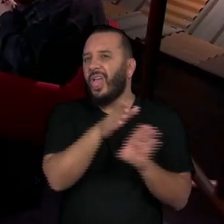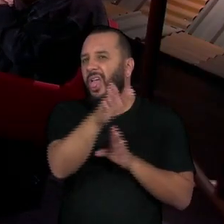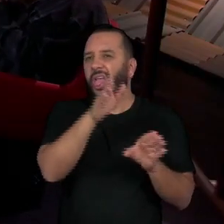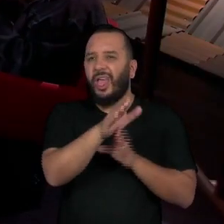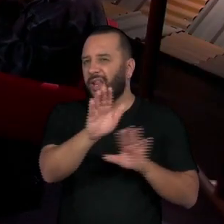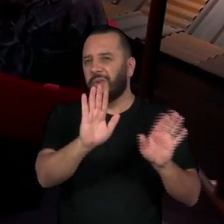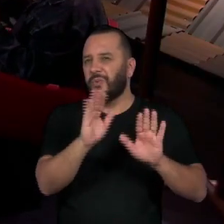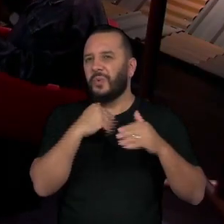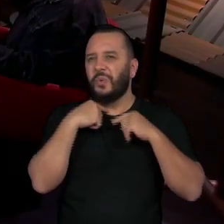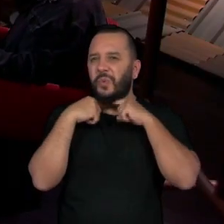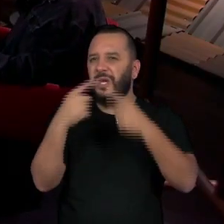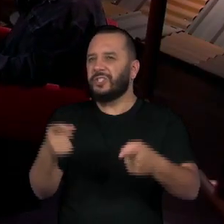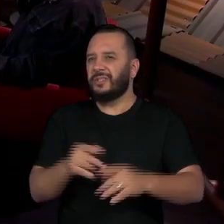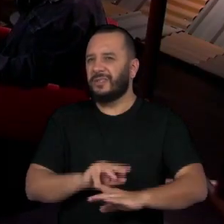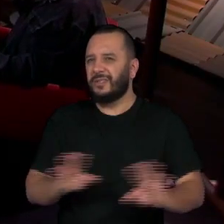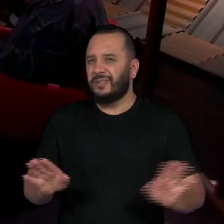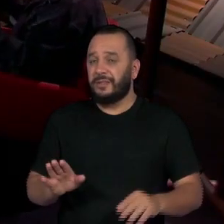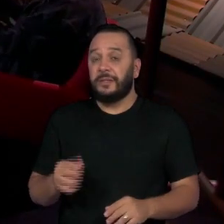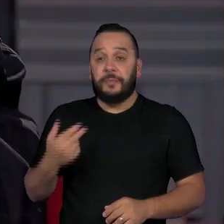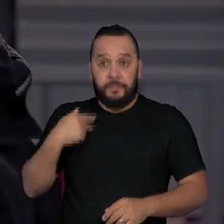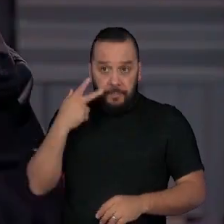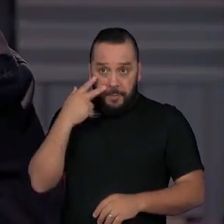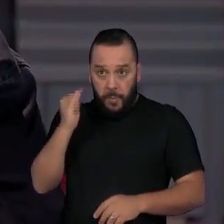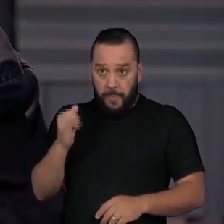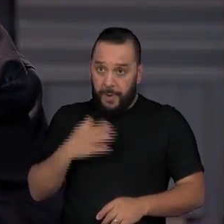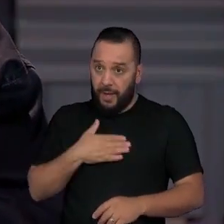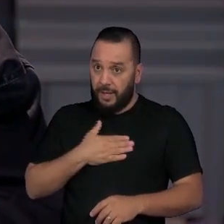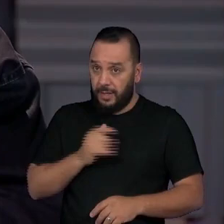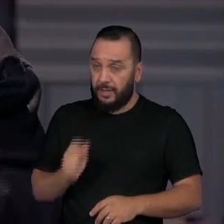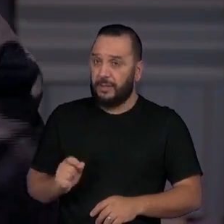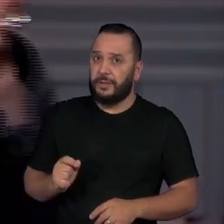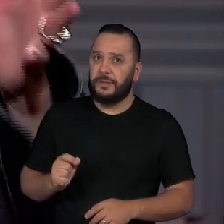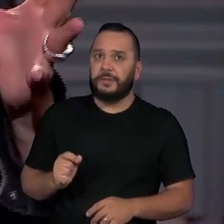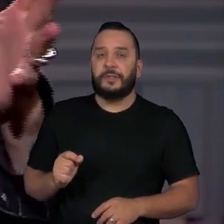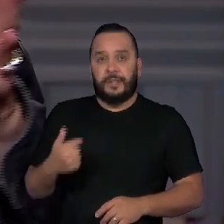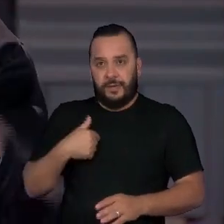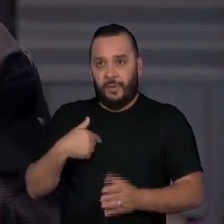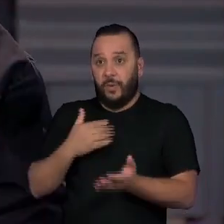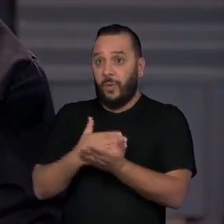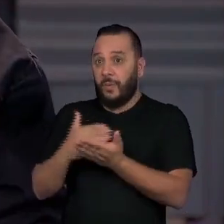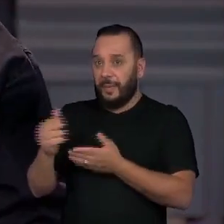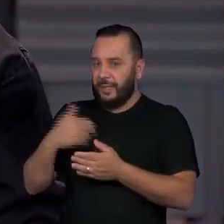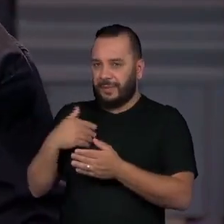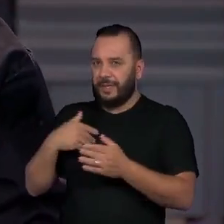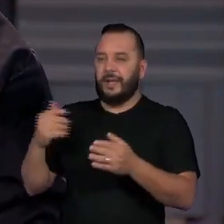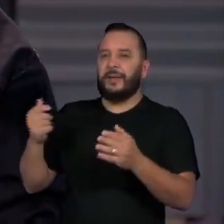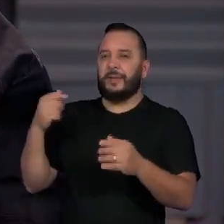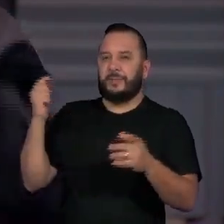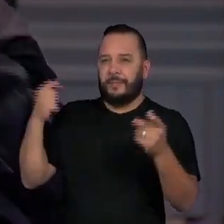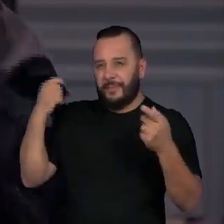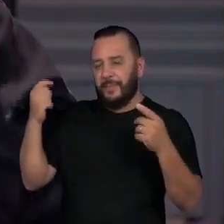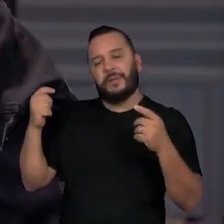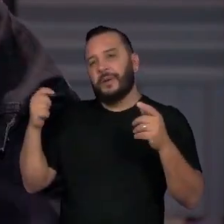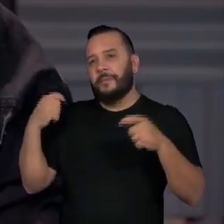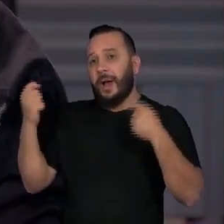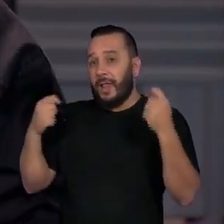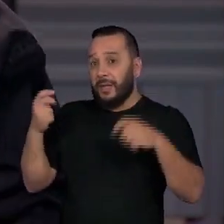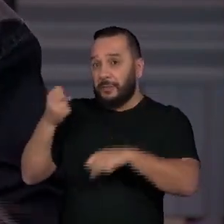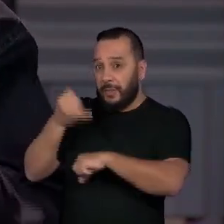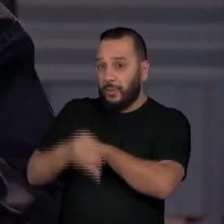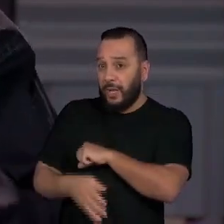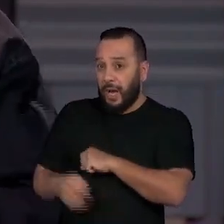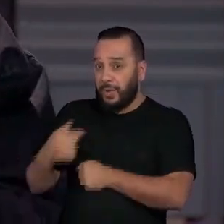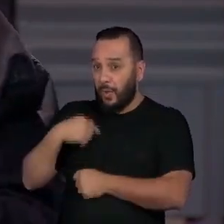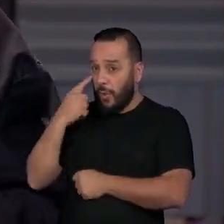e uma coisa que me pegava que o meu pai fazia era o seguinte quando eu comecei a chegar de madrugada e tal quando o vermelho